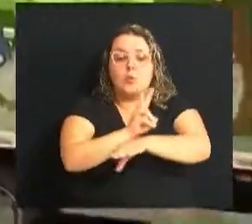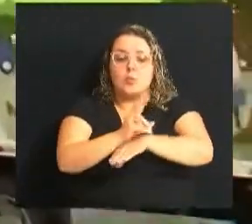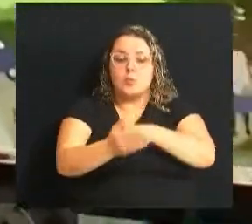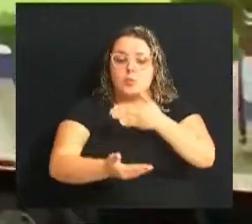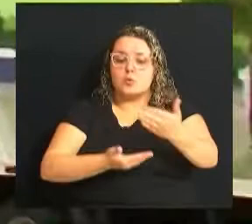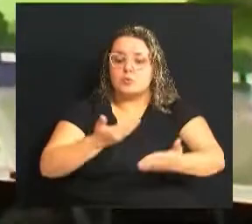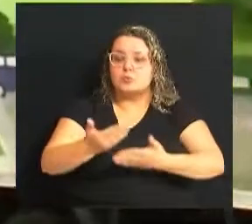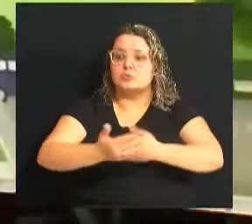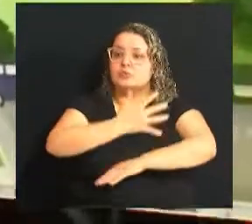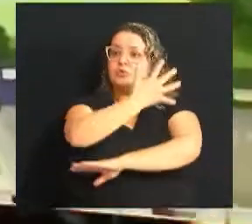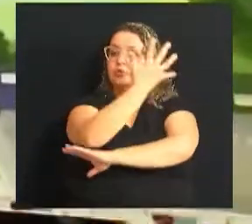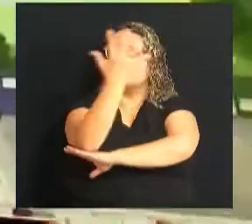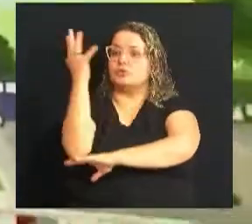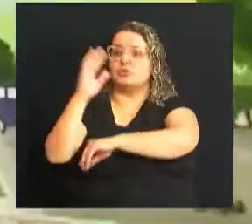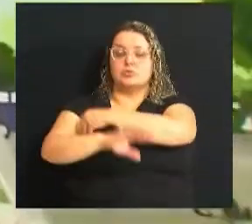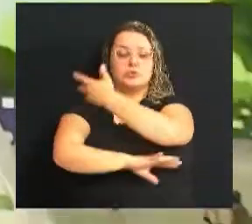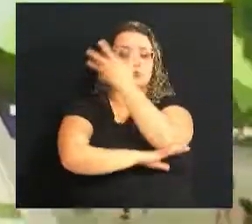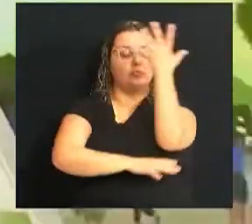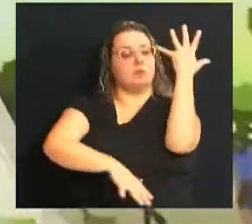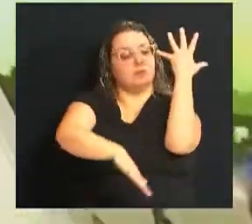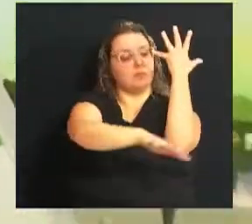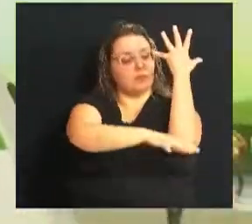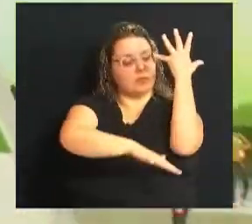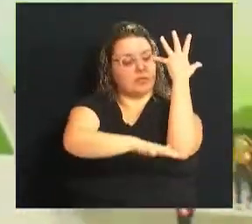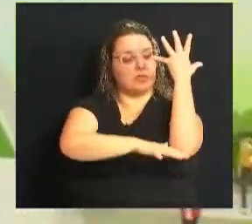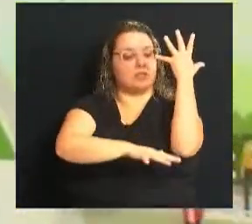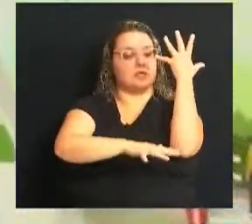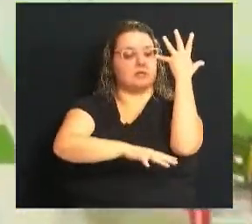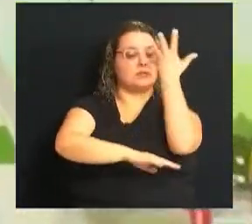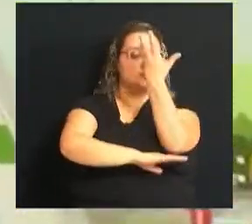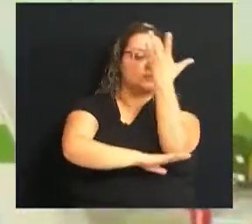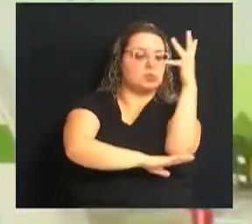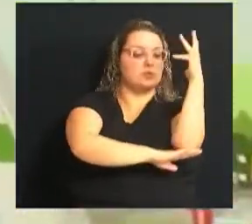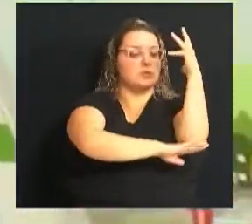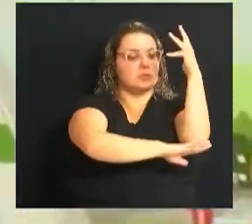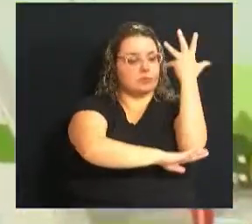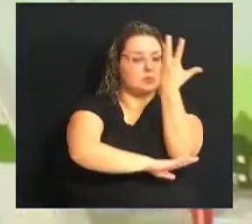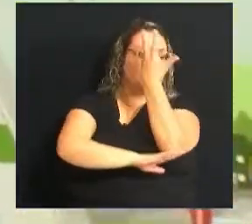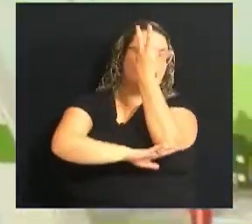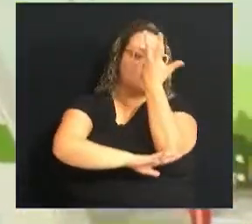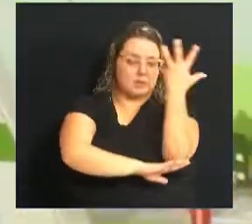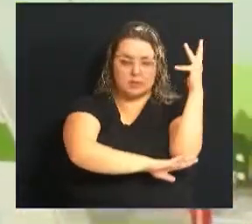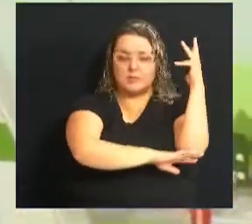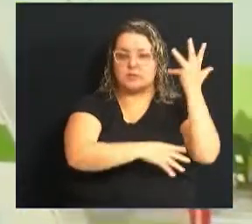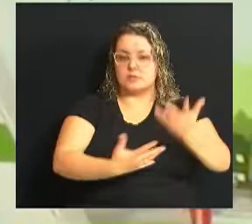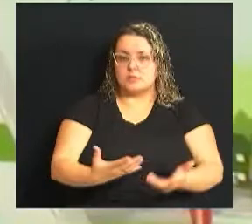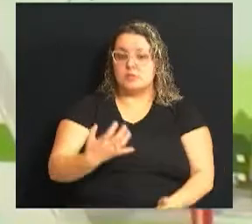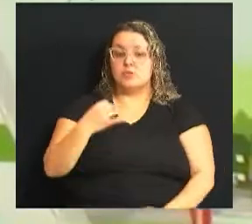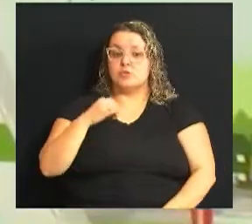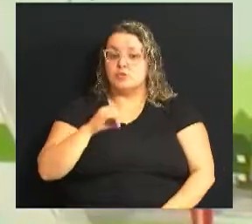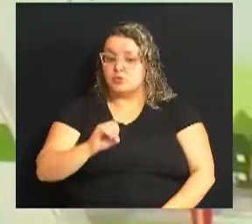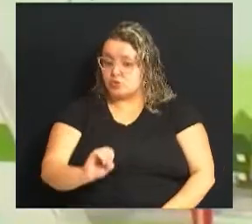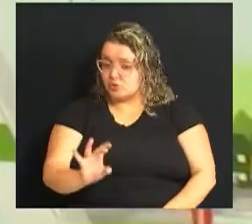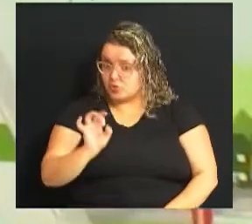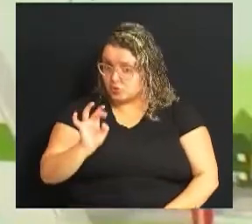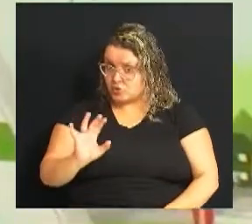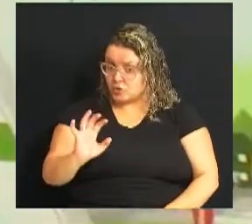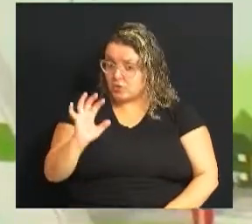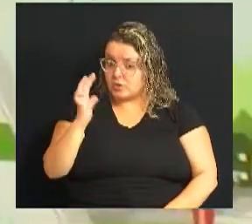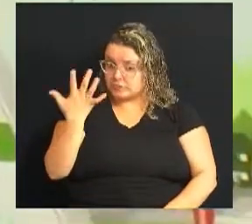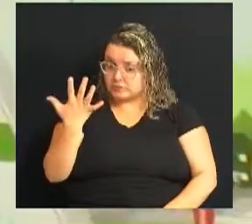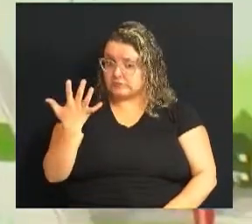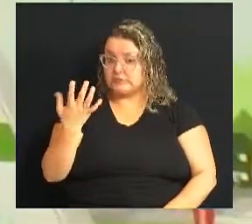praças e parques só ocorrerá se houver um processo de educação ambiental, que vai